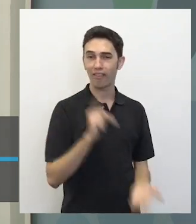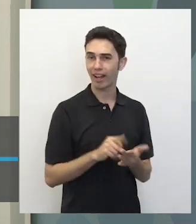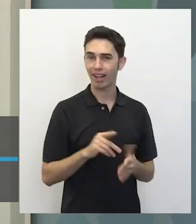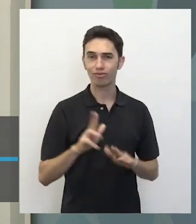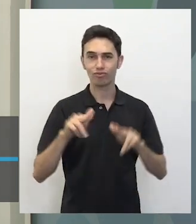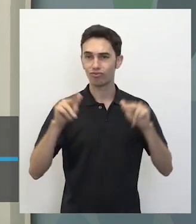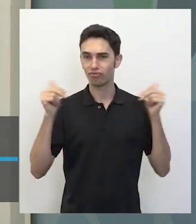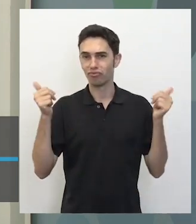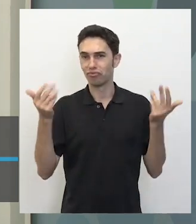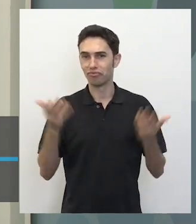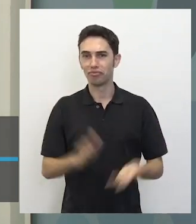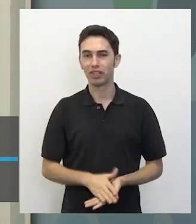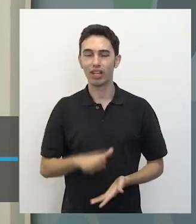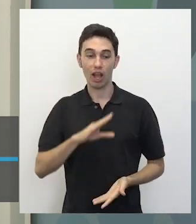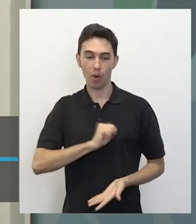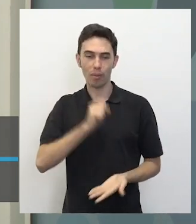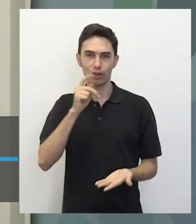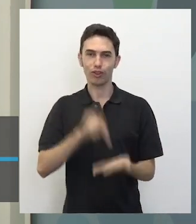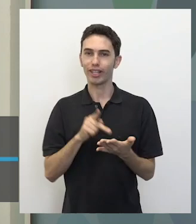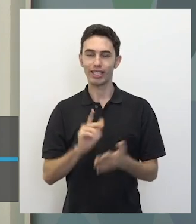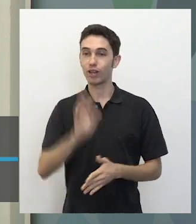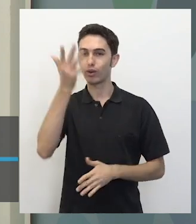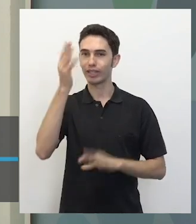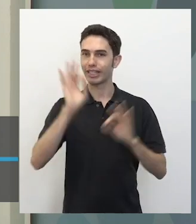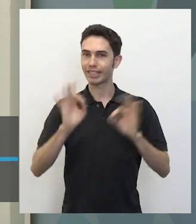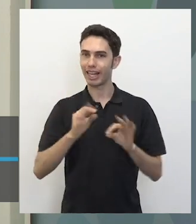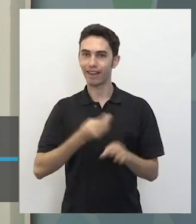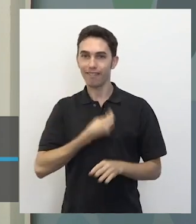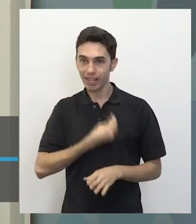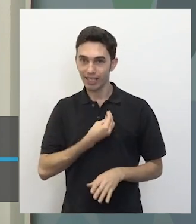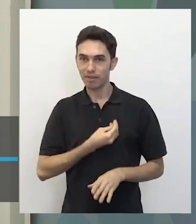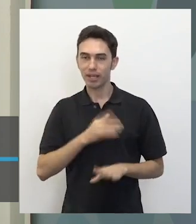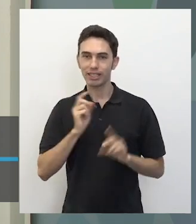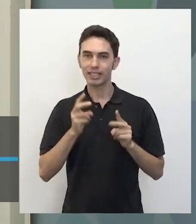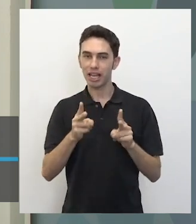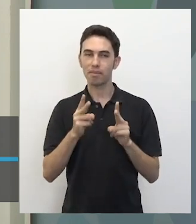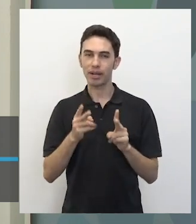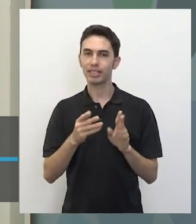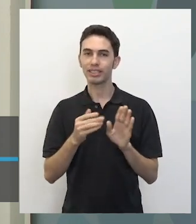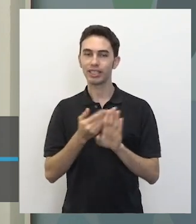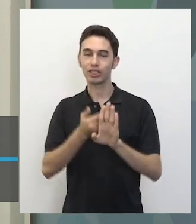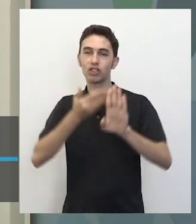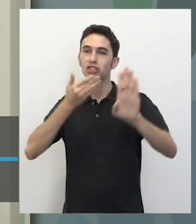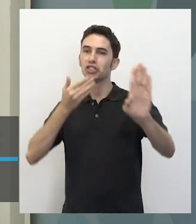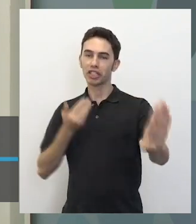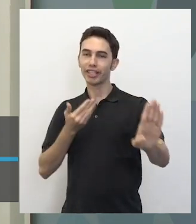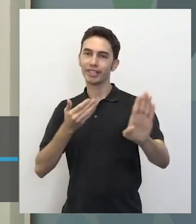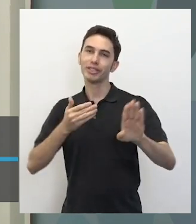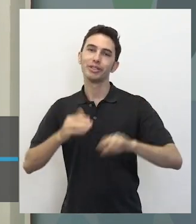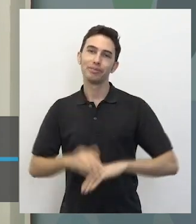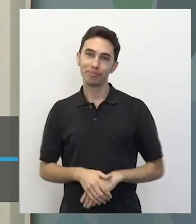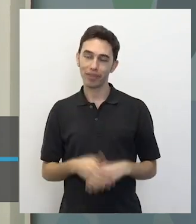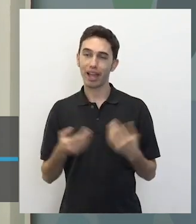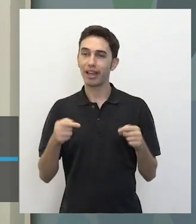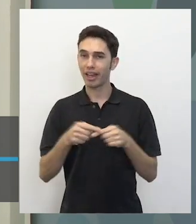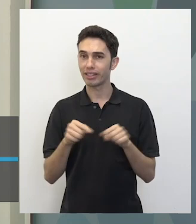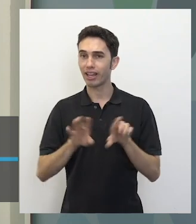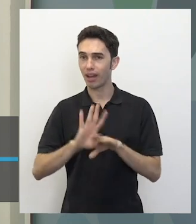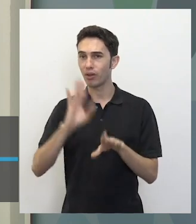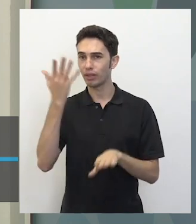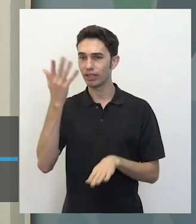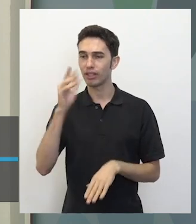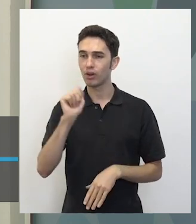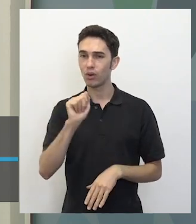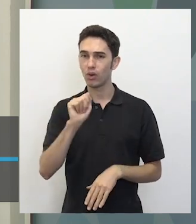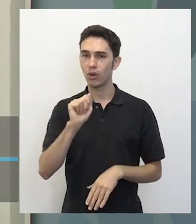né, acontece o amor de verdade, assim, fisicamente, fica no platônico, como vocês sabem. Então, assim foi com Álvares de Azevedo.